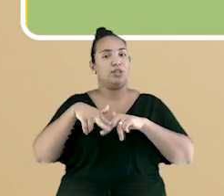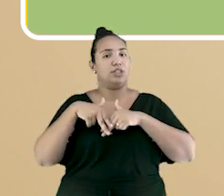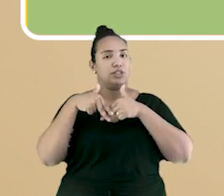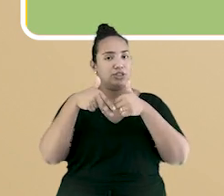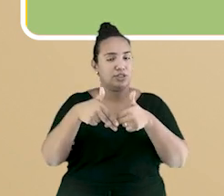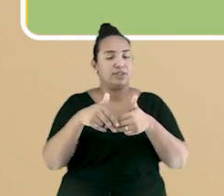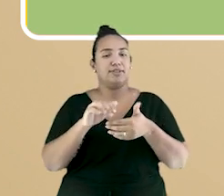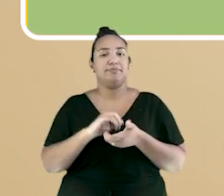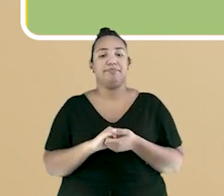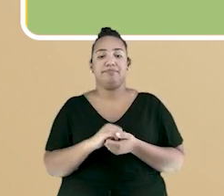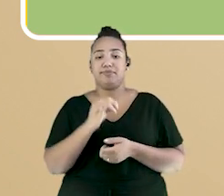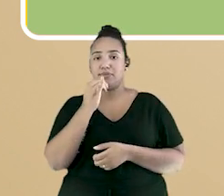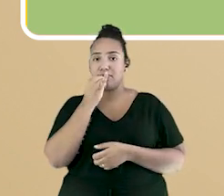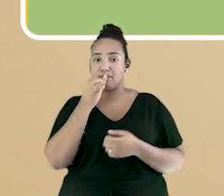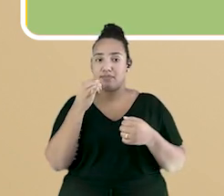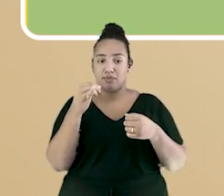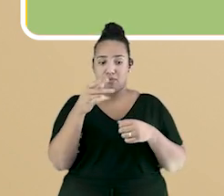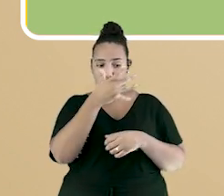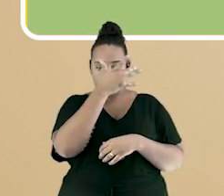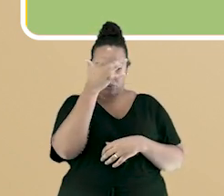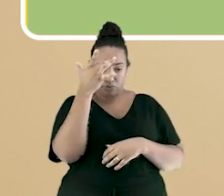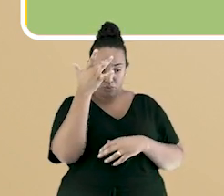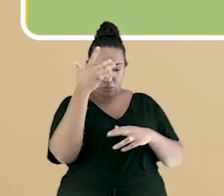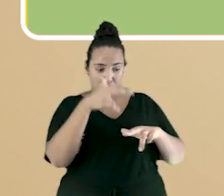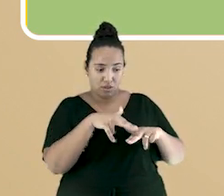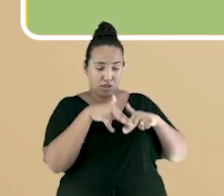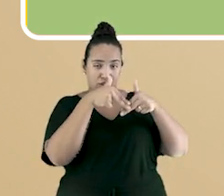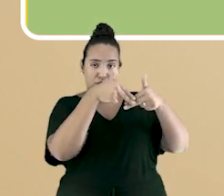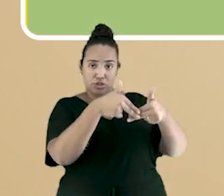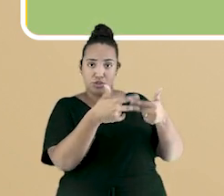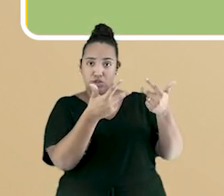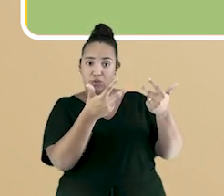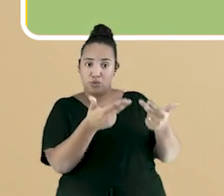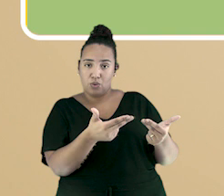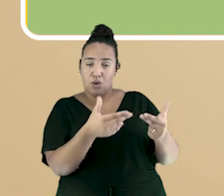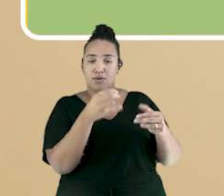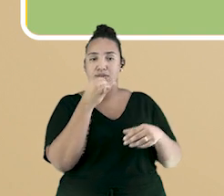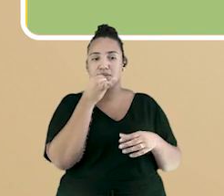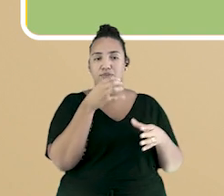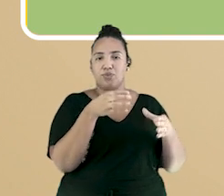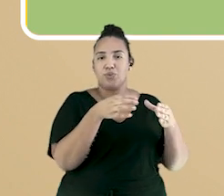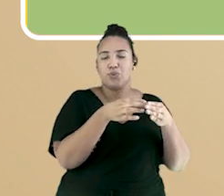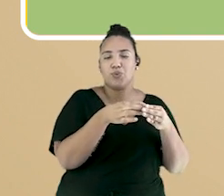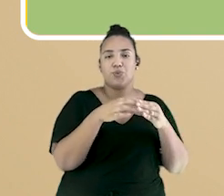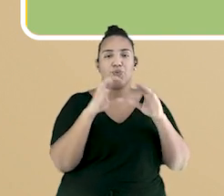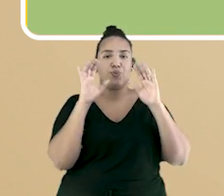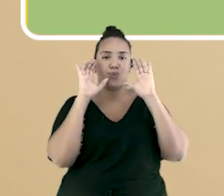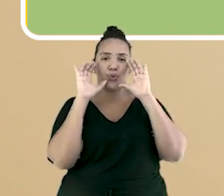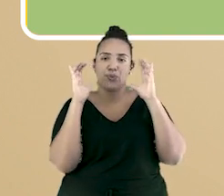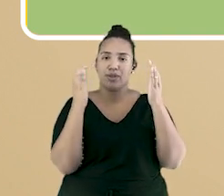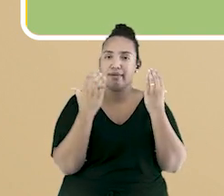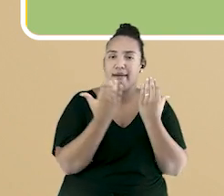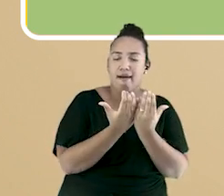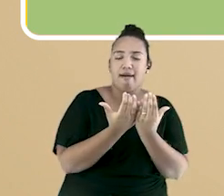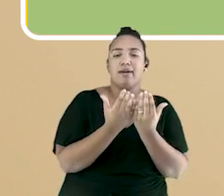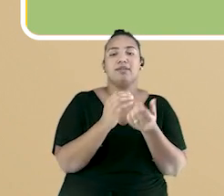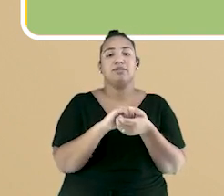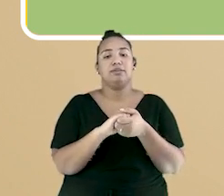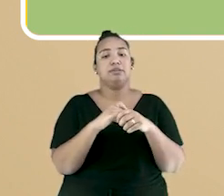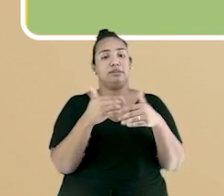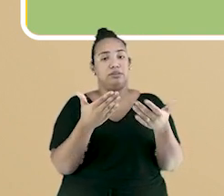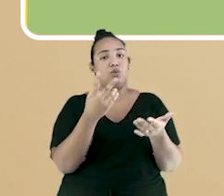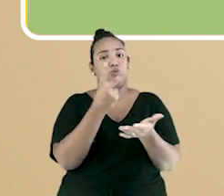cultura. Naturalmente, pessoas que pertenciam à mesma etnia, ou seja, grupo,